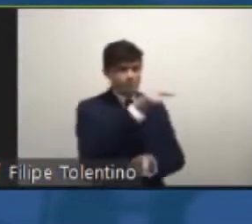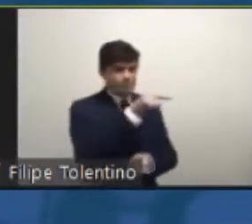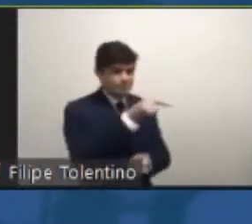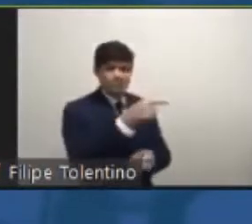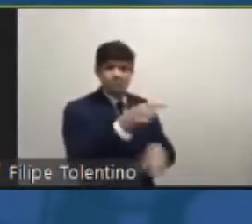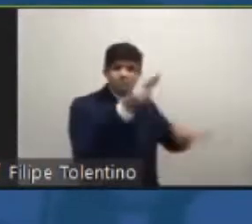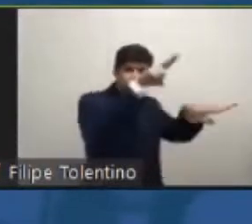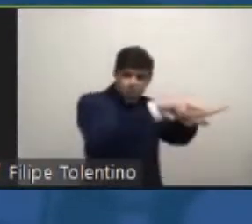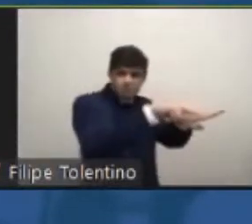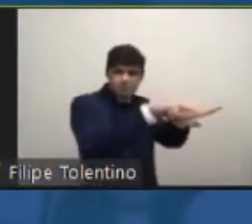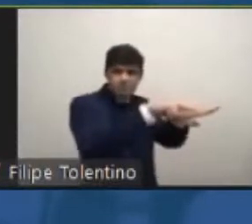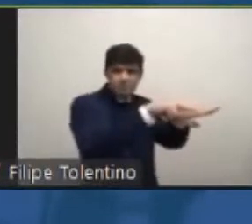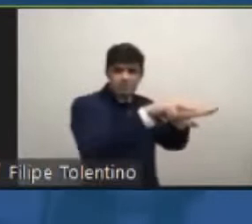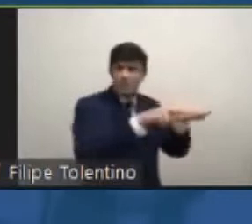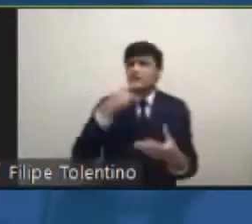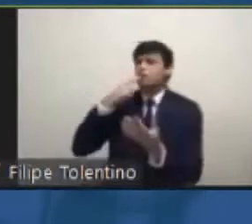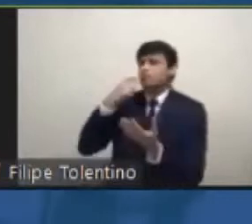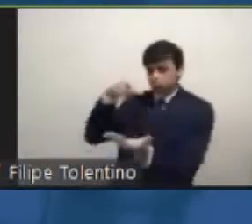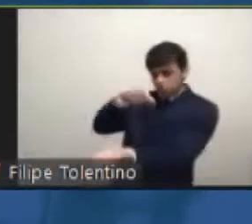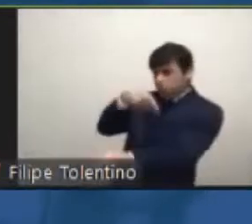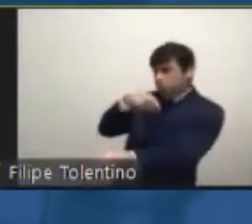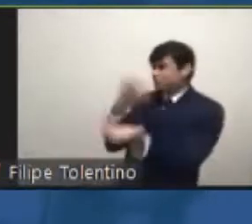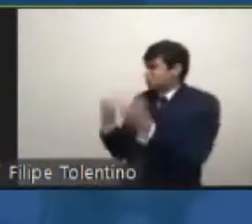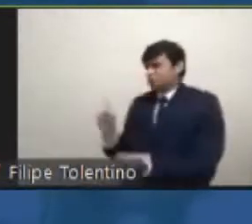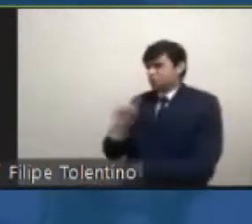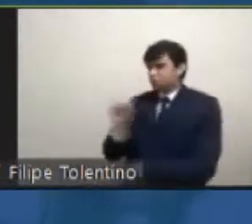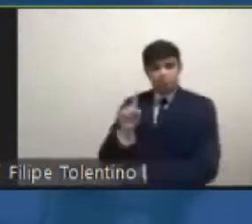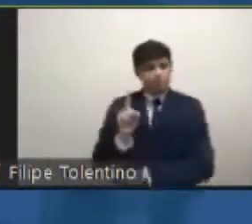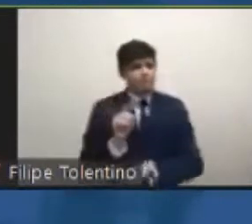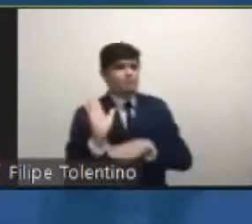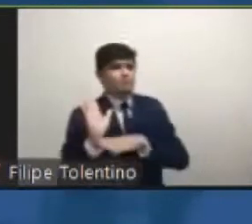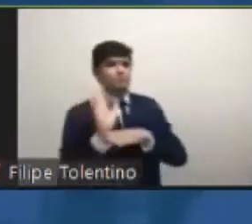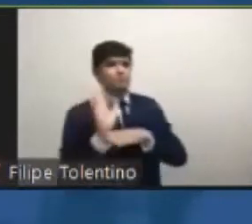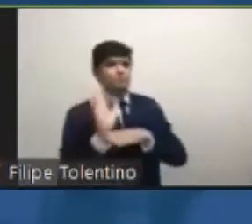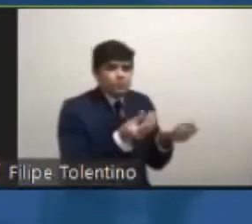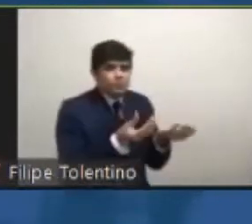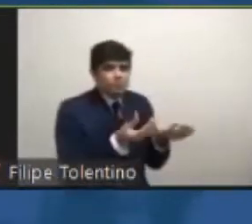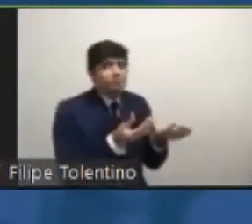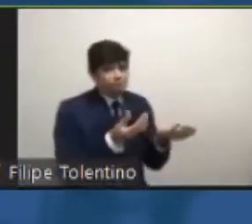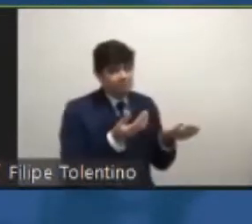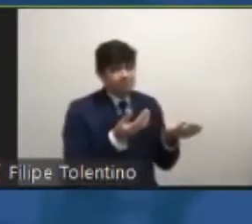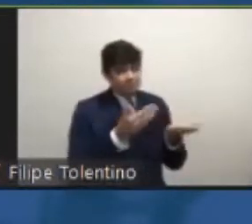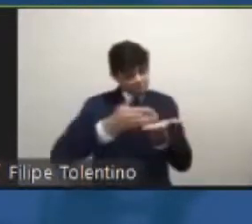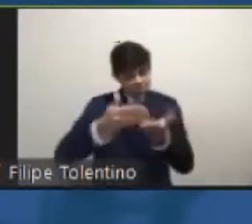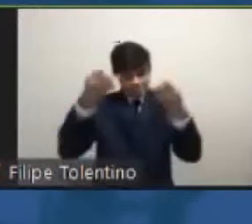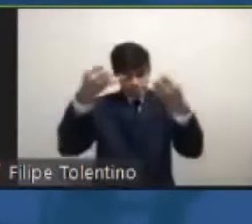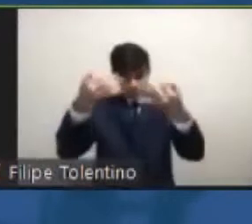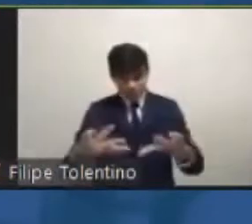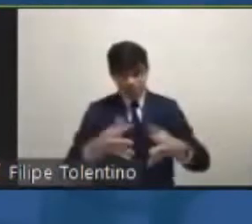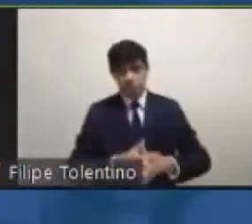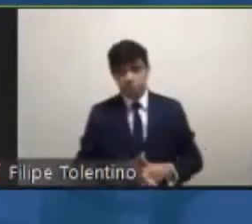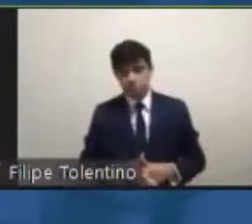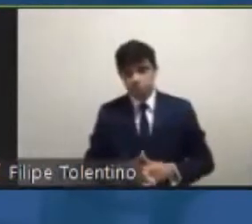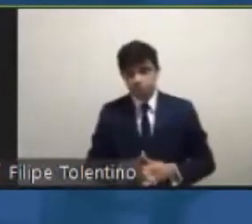adotam a recusa terapêutica. Nesse caso, nós vamos até falar bastante, como um exemplo básico aqui da palestra,